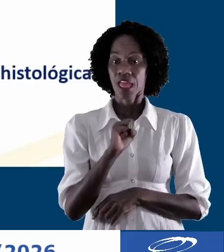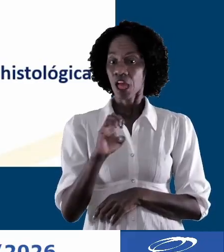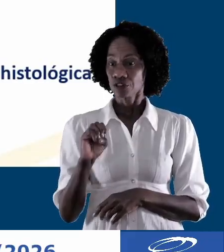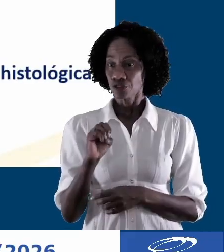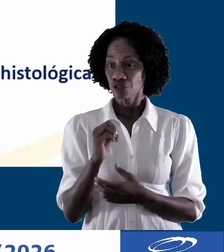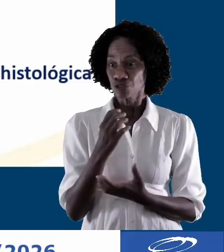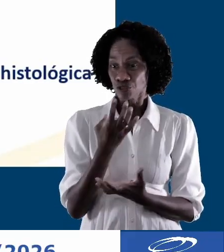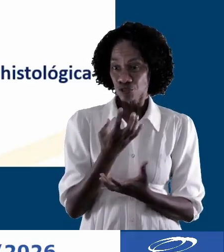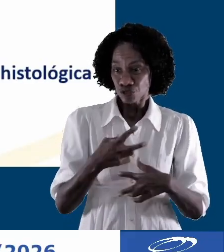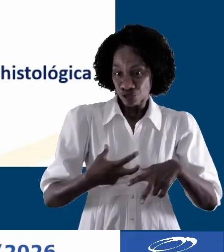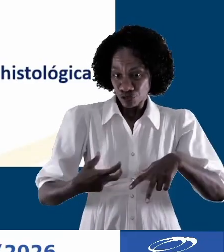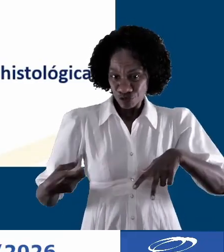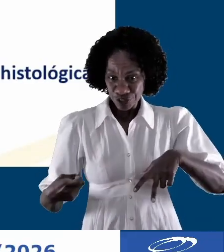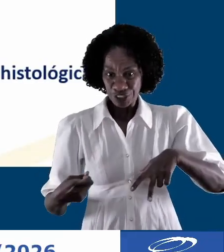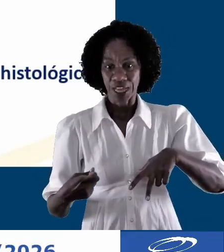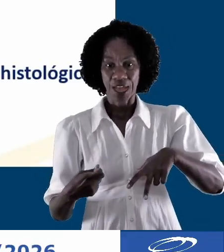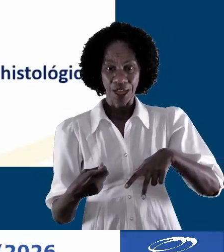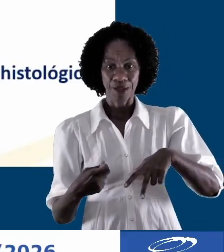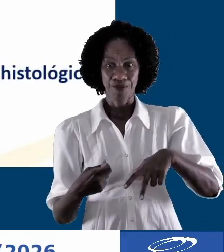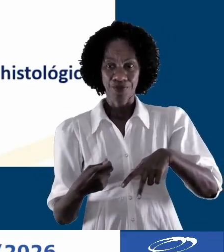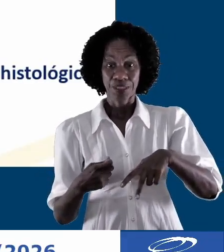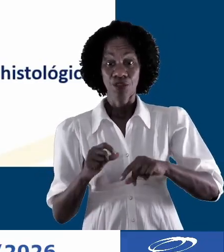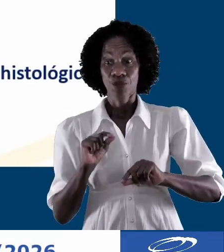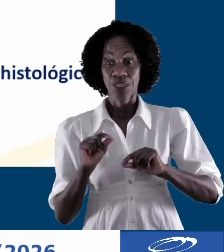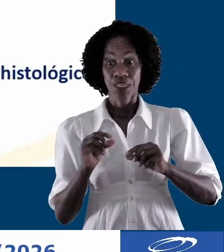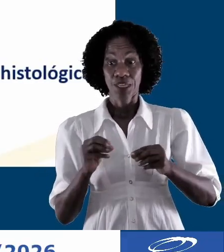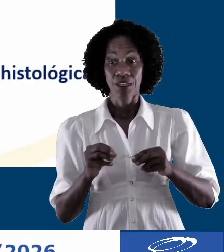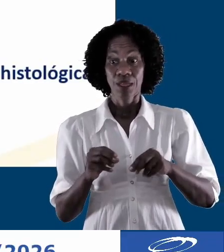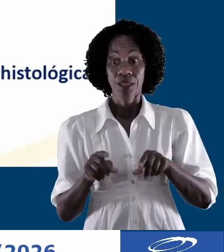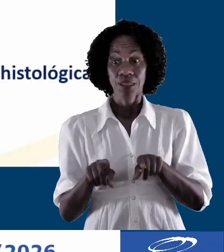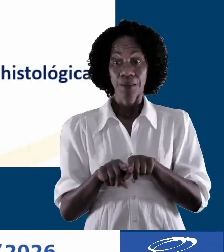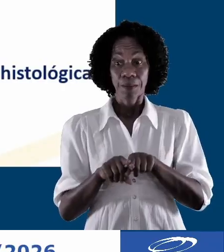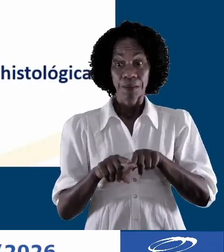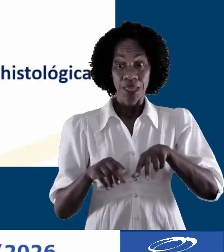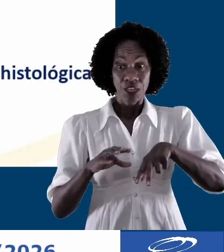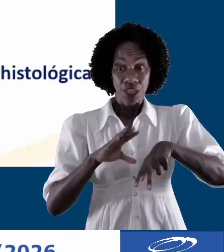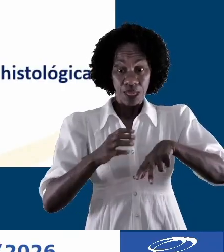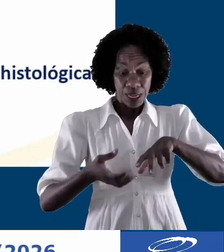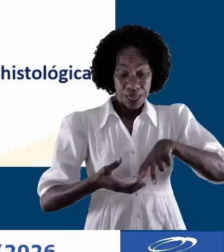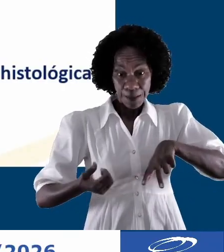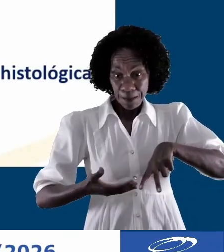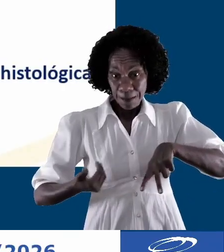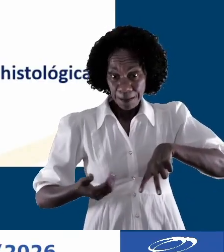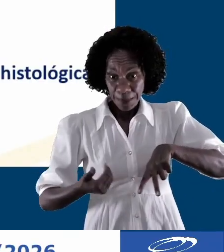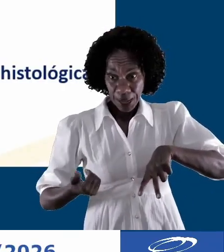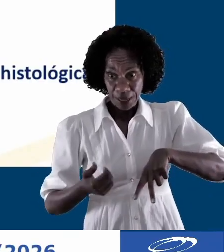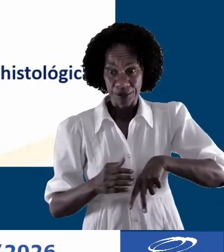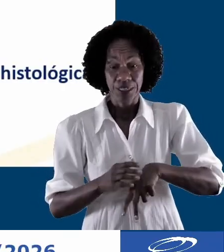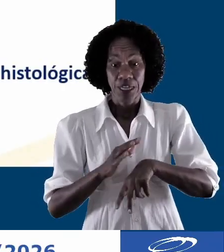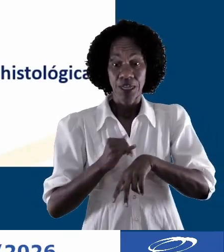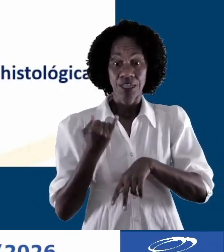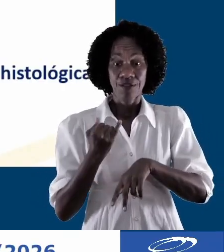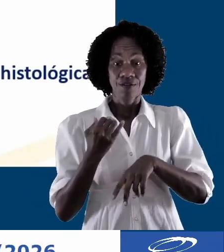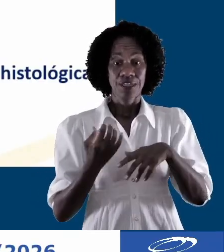gente devolver a estabilidade, seja para prevenir a deformidade ou para corrigir. E, adicionalmente, no momento da